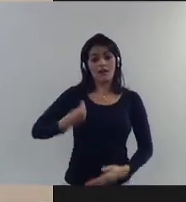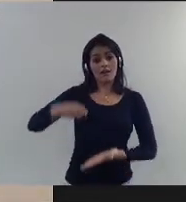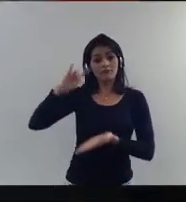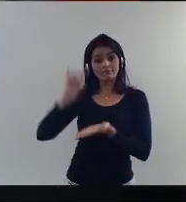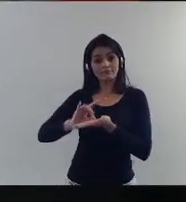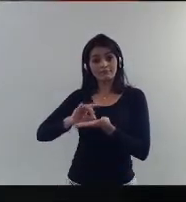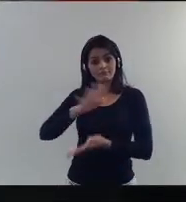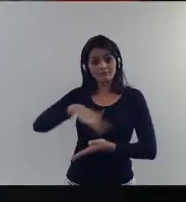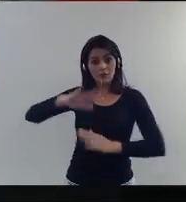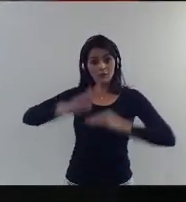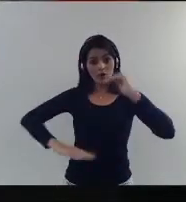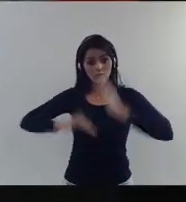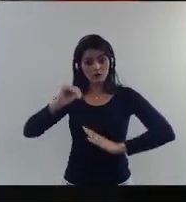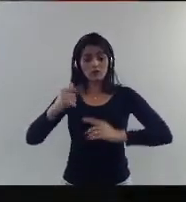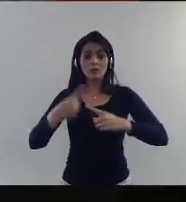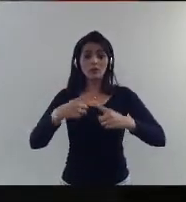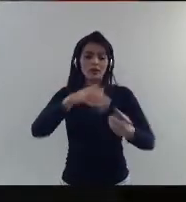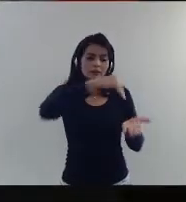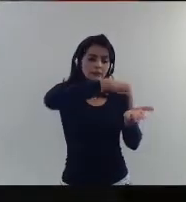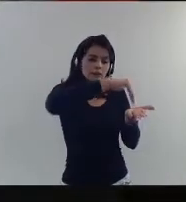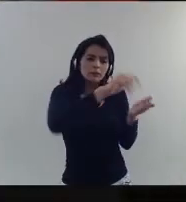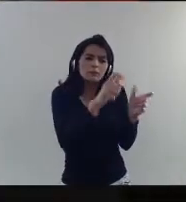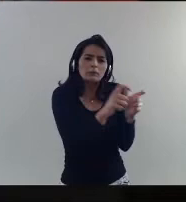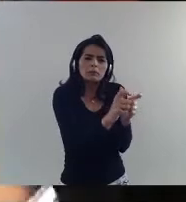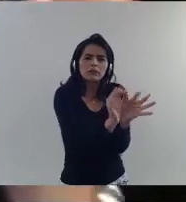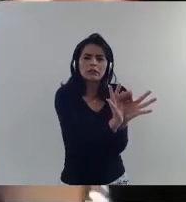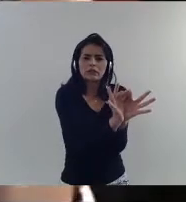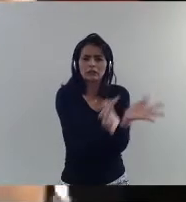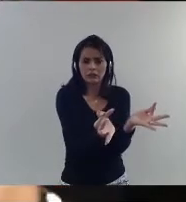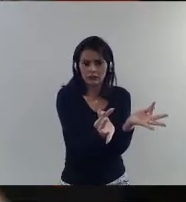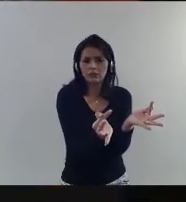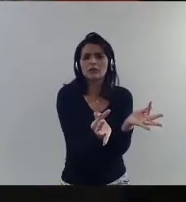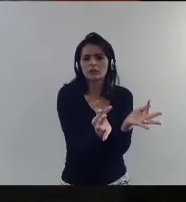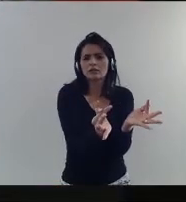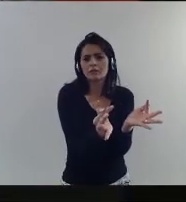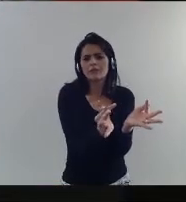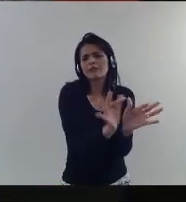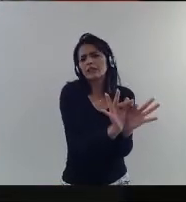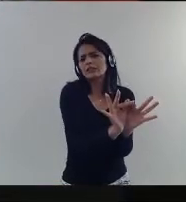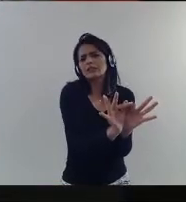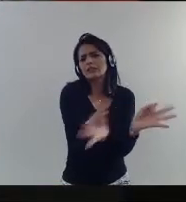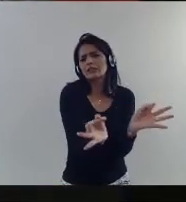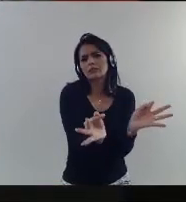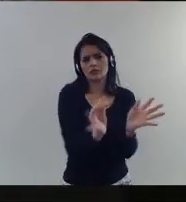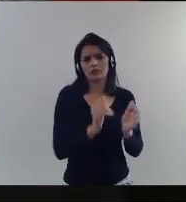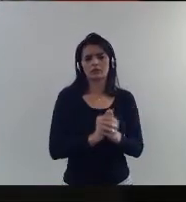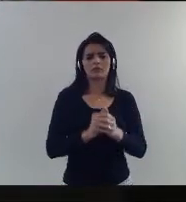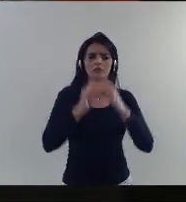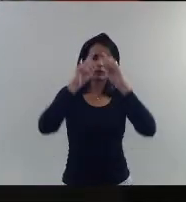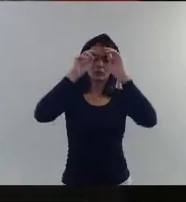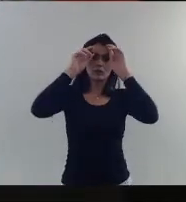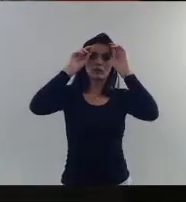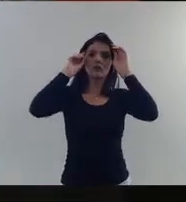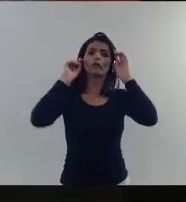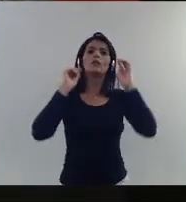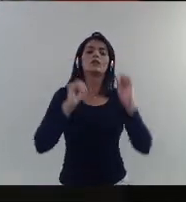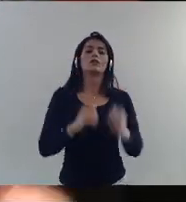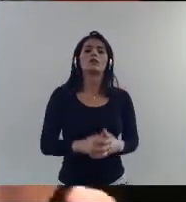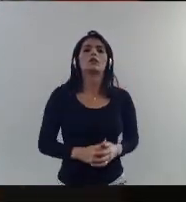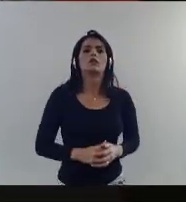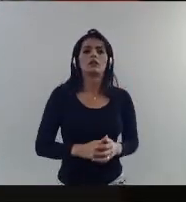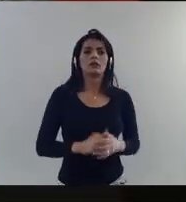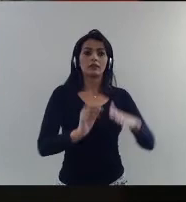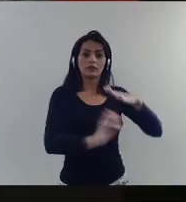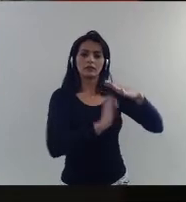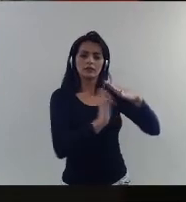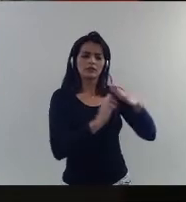escritórios pequenos, digo fisicamente falando, não pequeno de faturamento, nem nada disso, mas